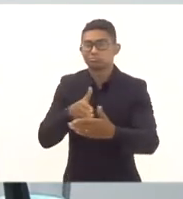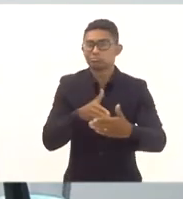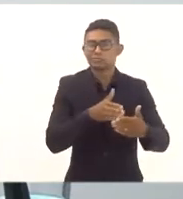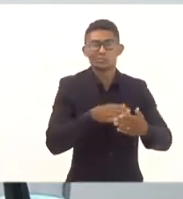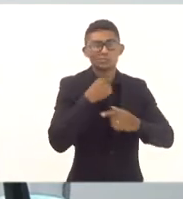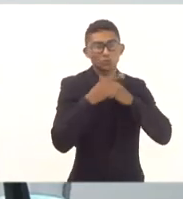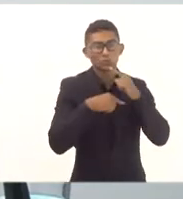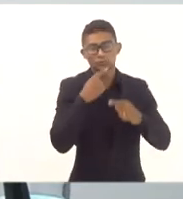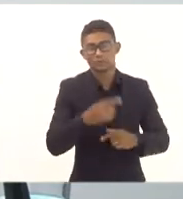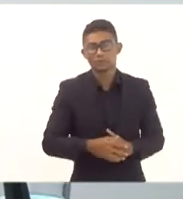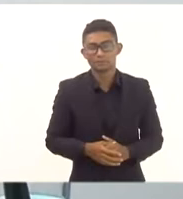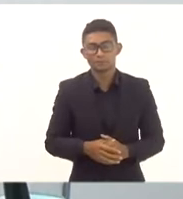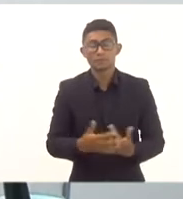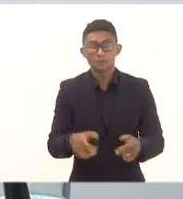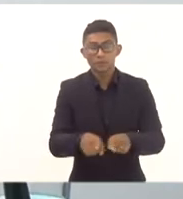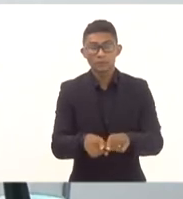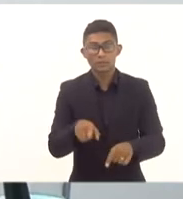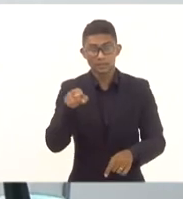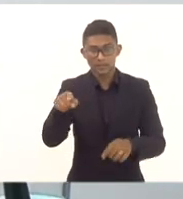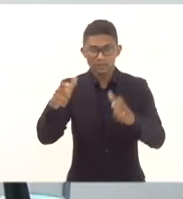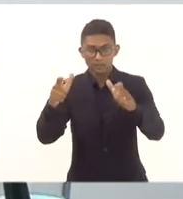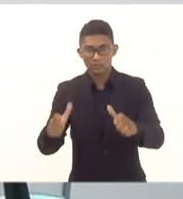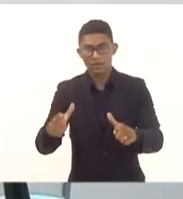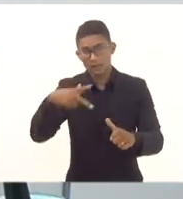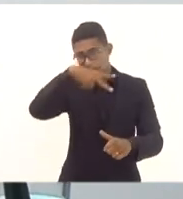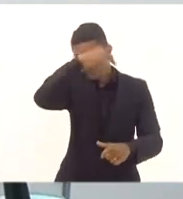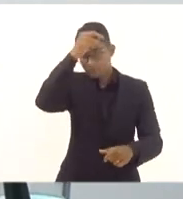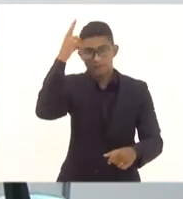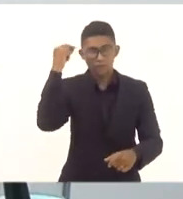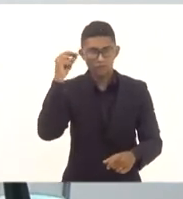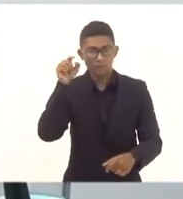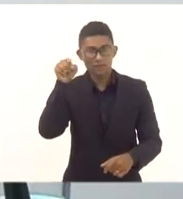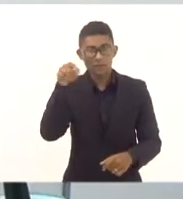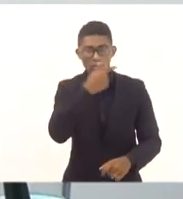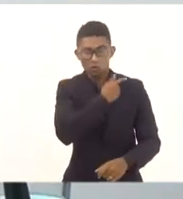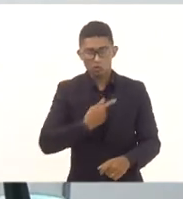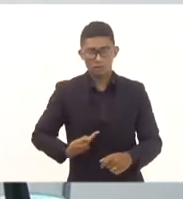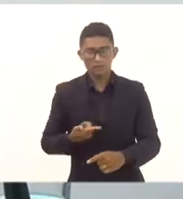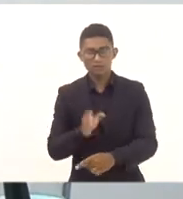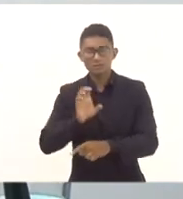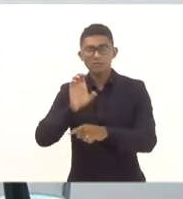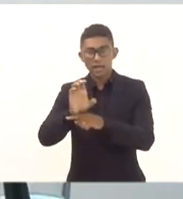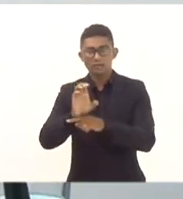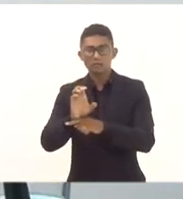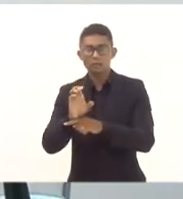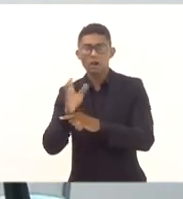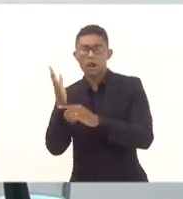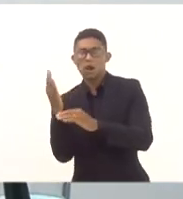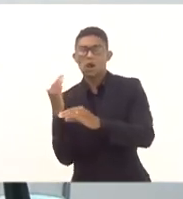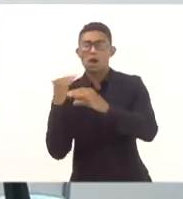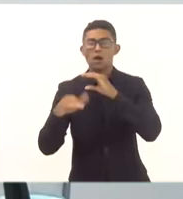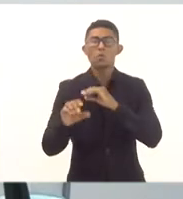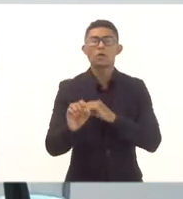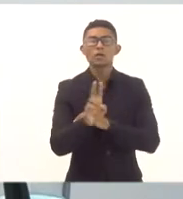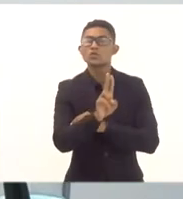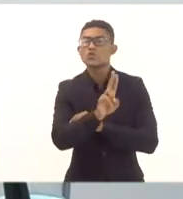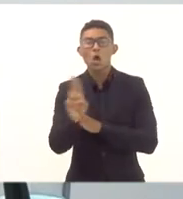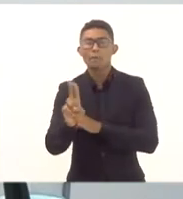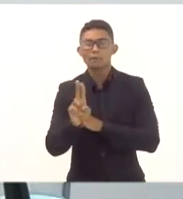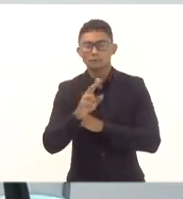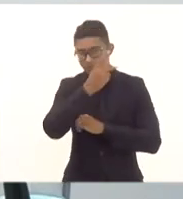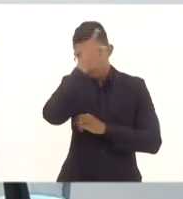apenas do Governo do Estado o nome das pessoas não havia ali o endereço não havia ali outras